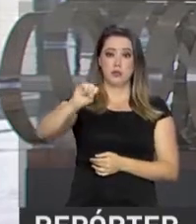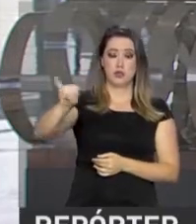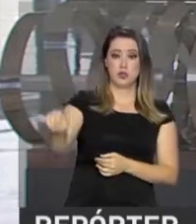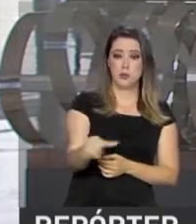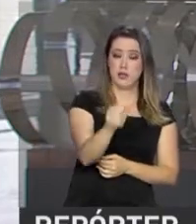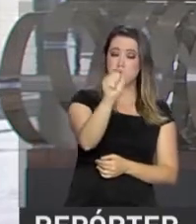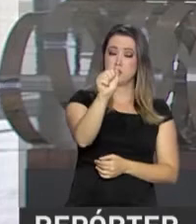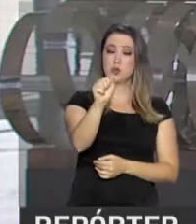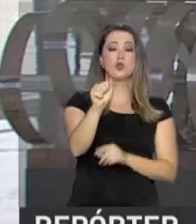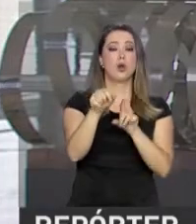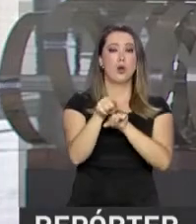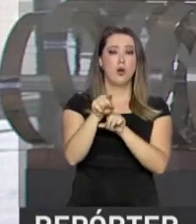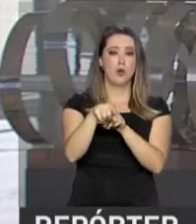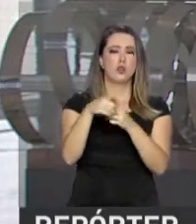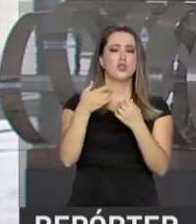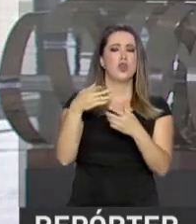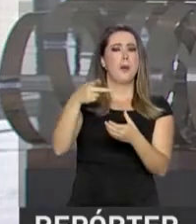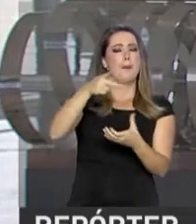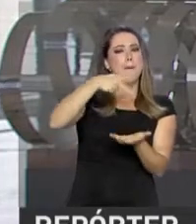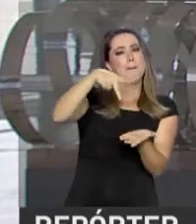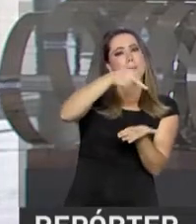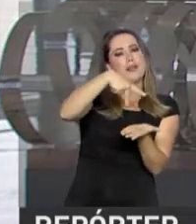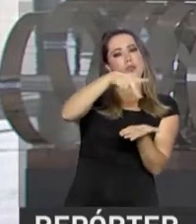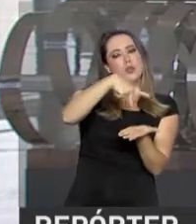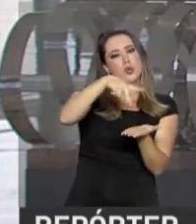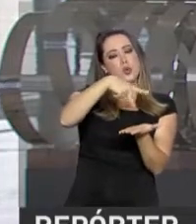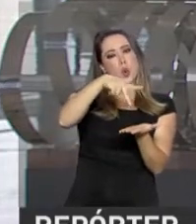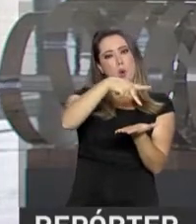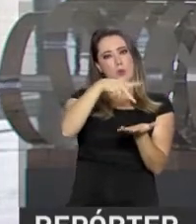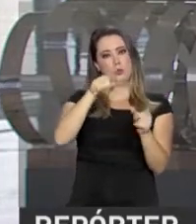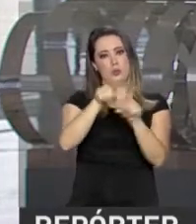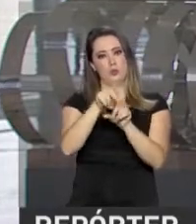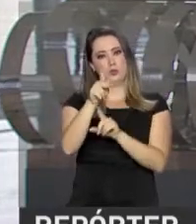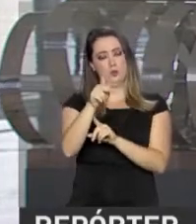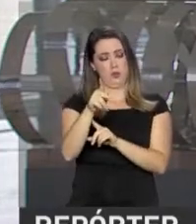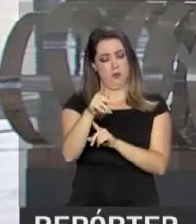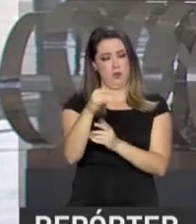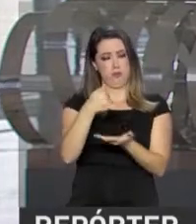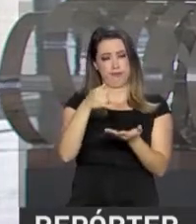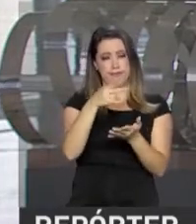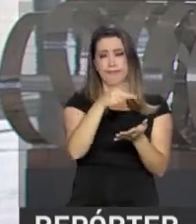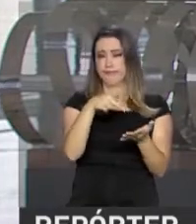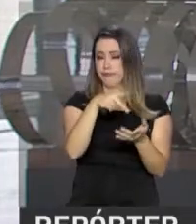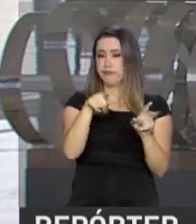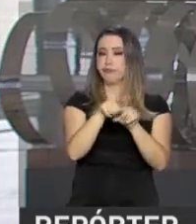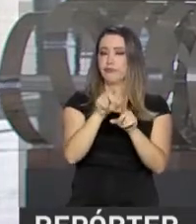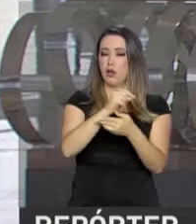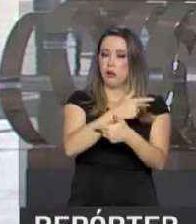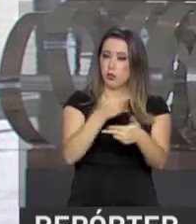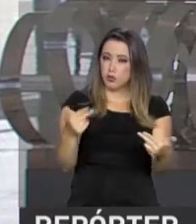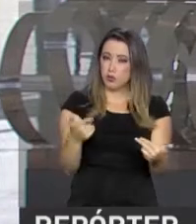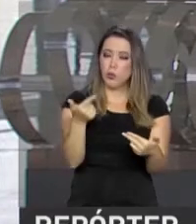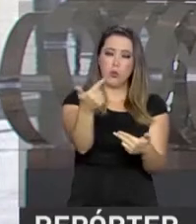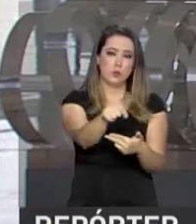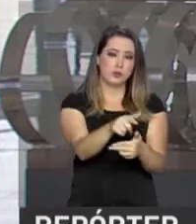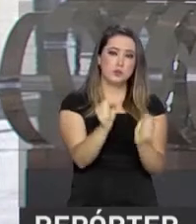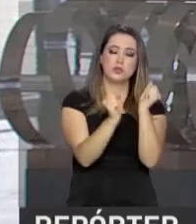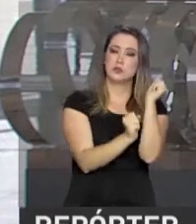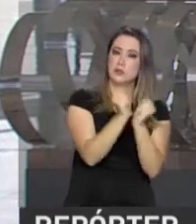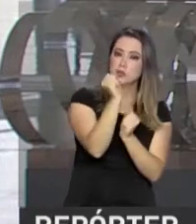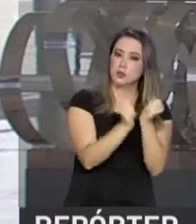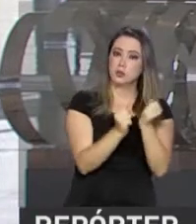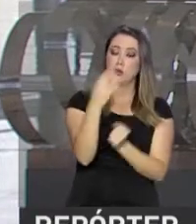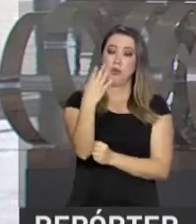petróleo bruto e para o minério de ferro. Já os produtos industrializados, que somam 47% do valor total vendido pelo